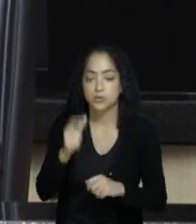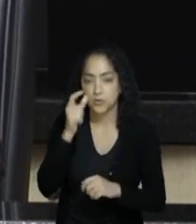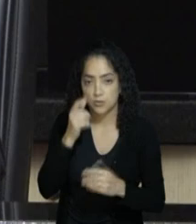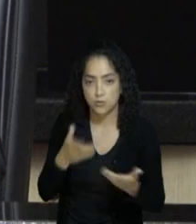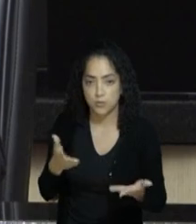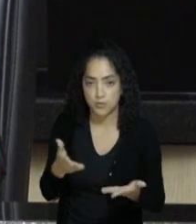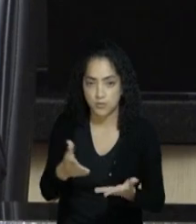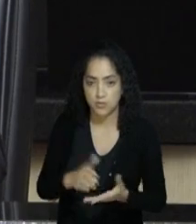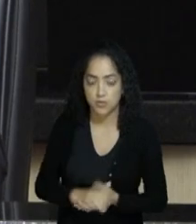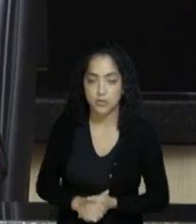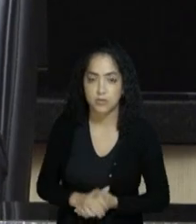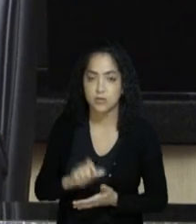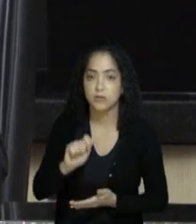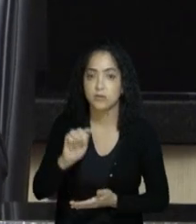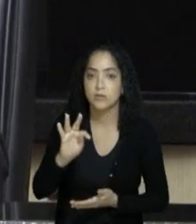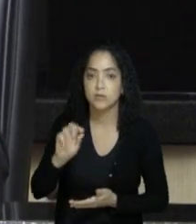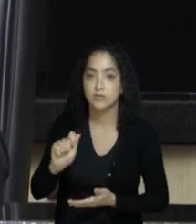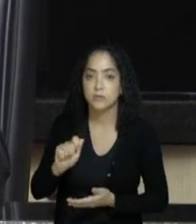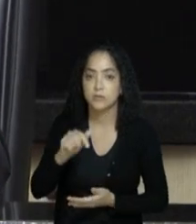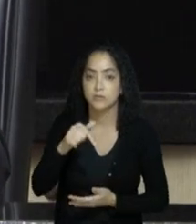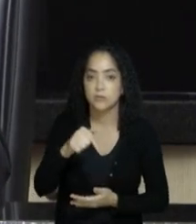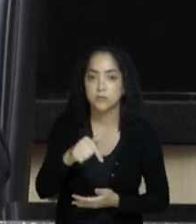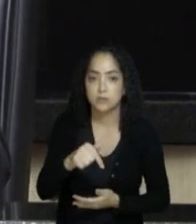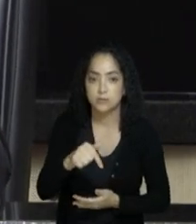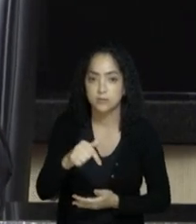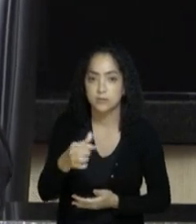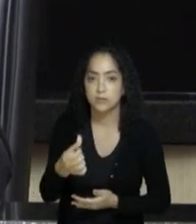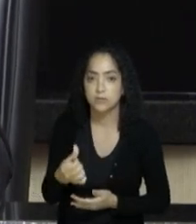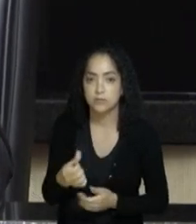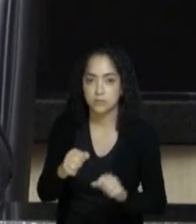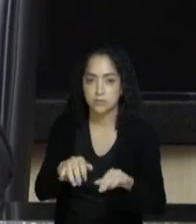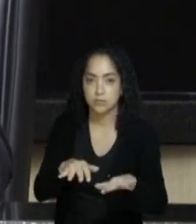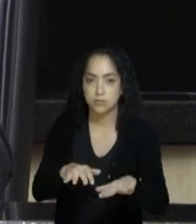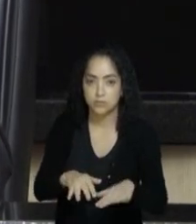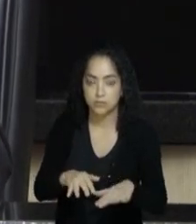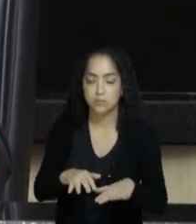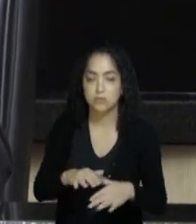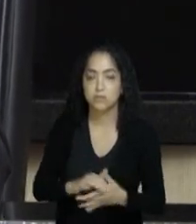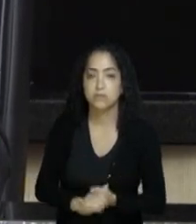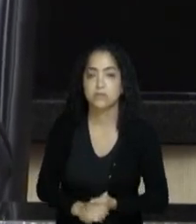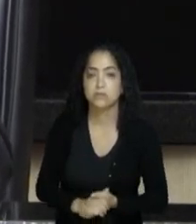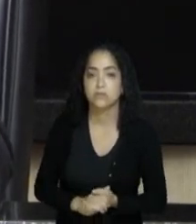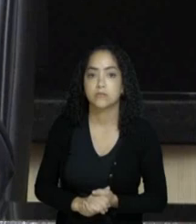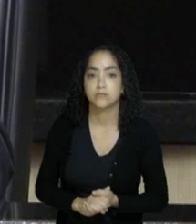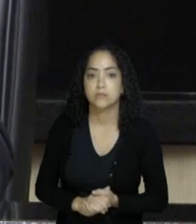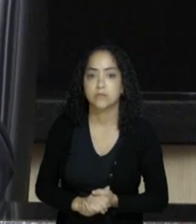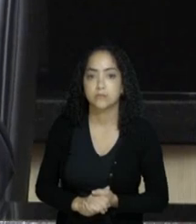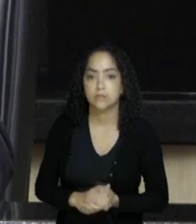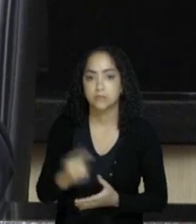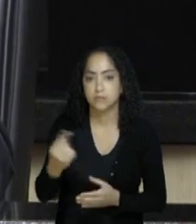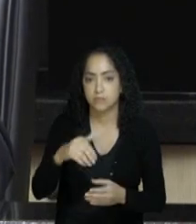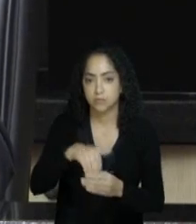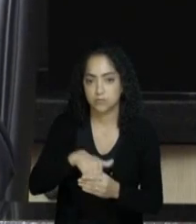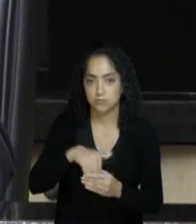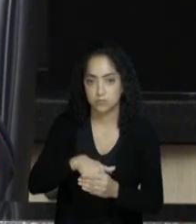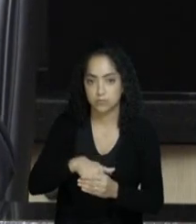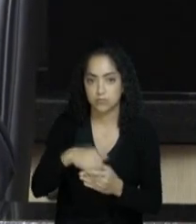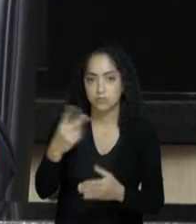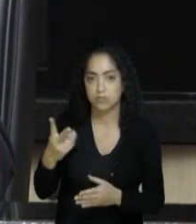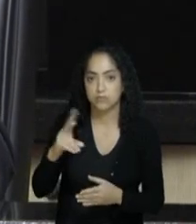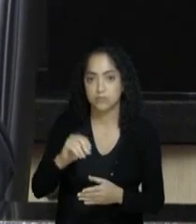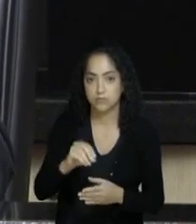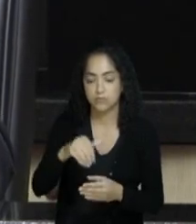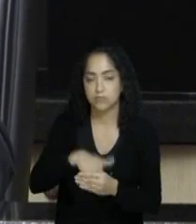acompanham. Ata da 76ª sessão ordinária da primeira sessão legislativa da